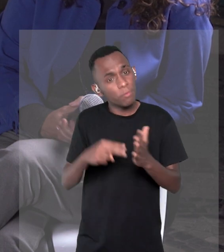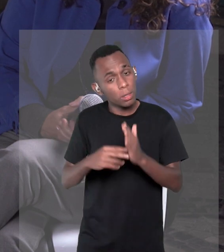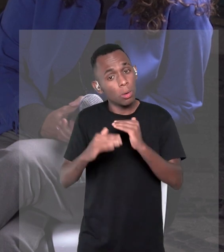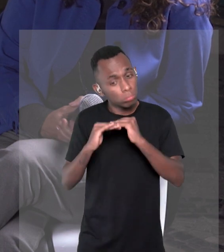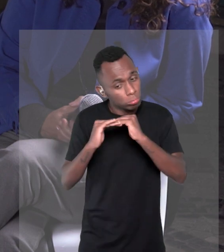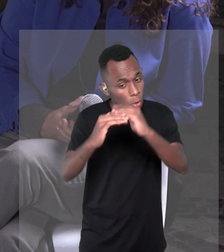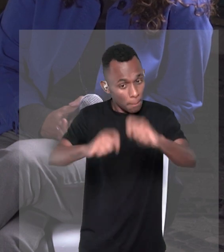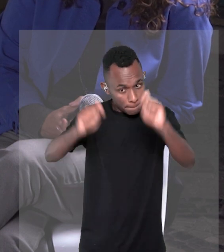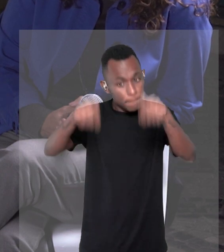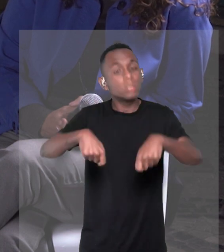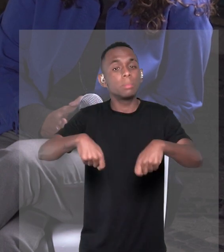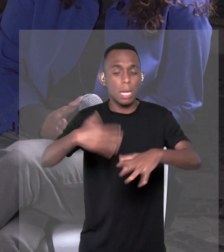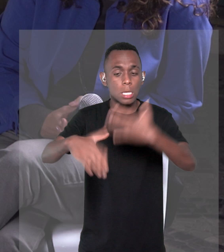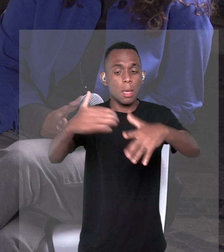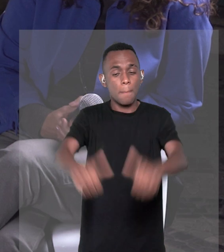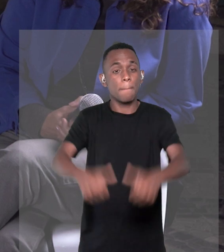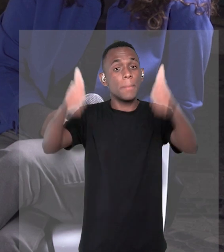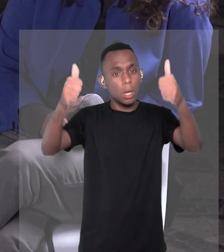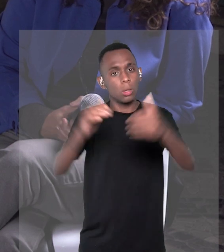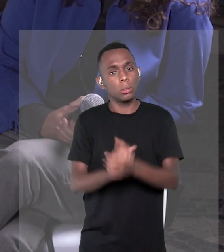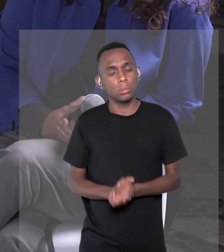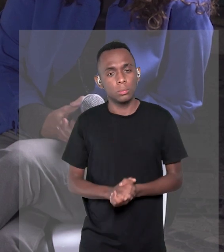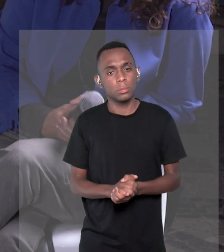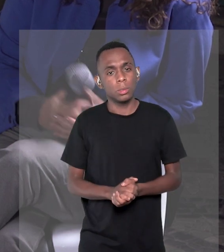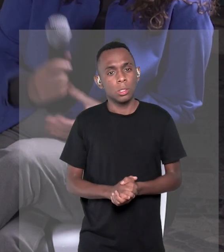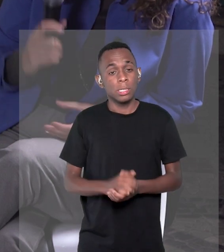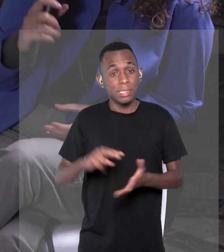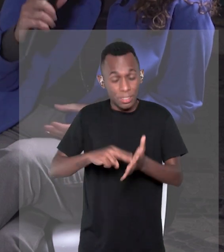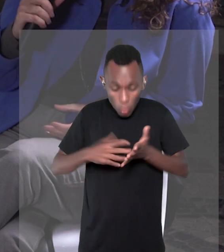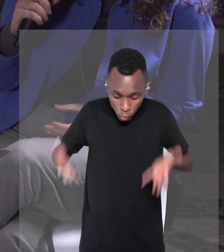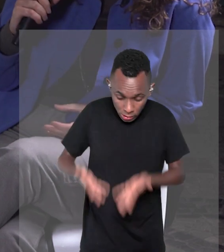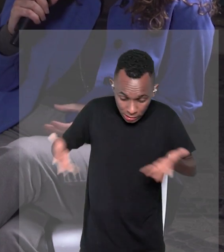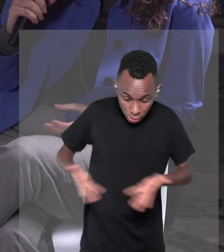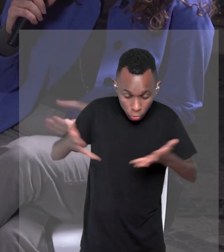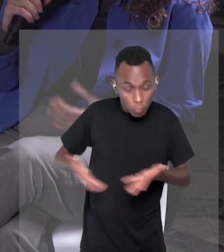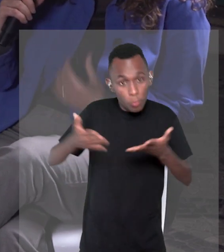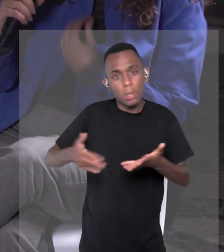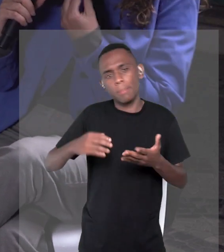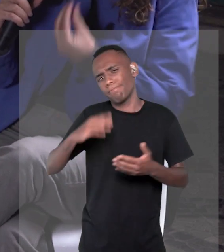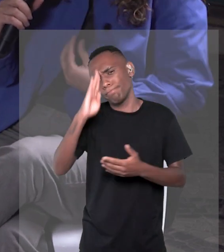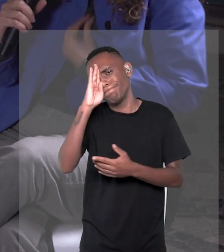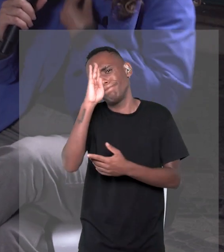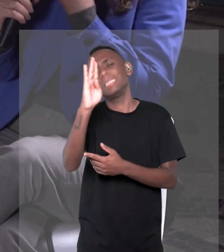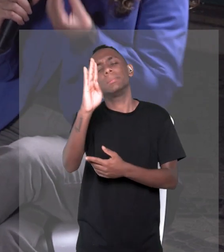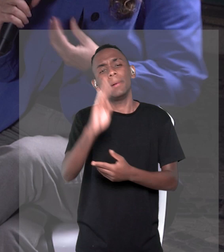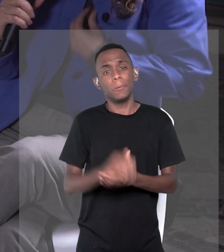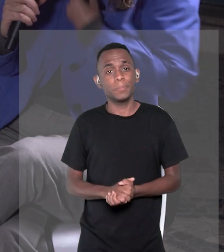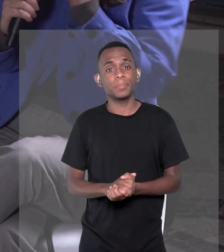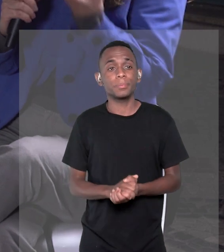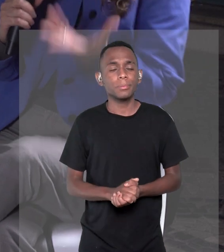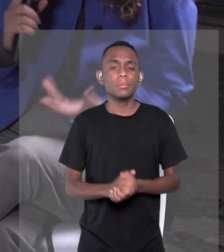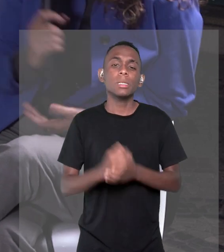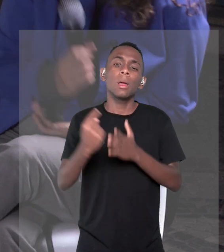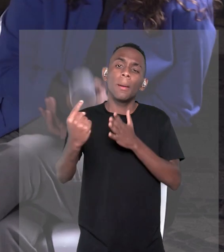uma corda de esperança para segurar nela. Não é? Um fogo primordial. Um fogo, né? Primordial. Uma